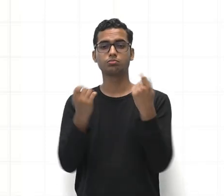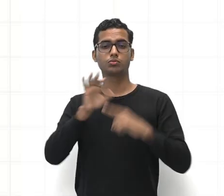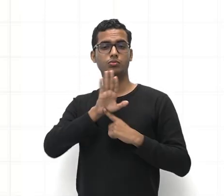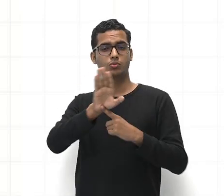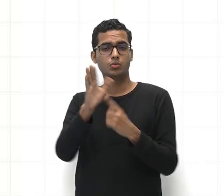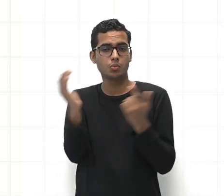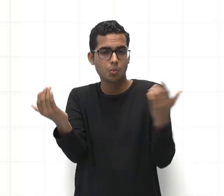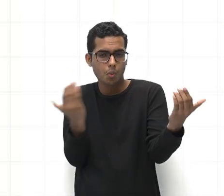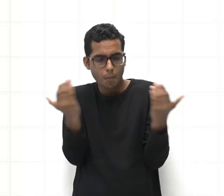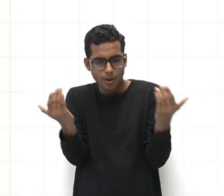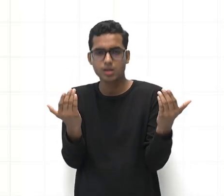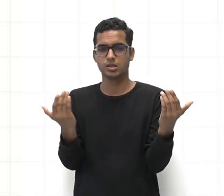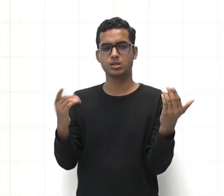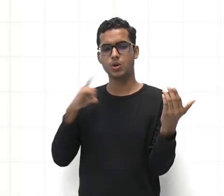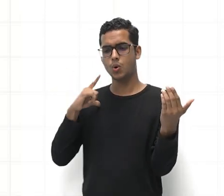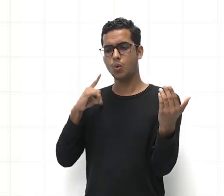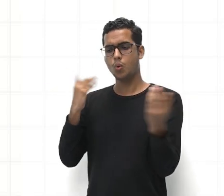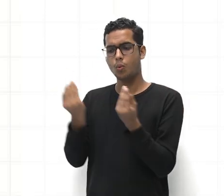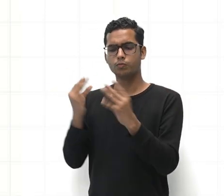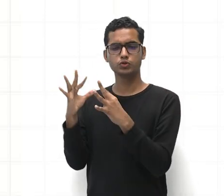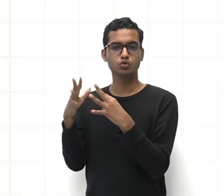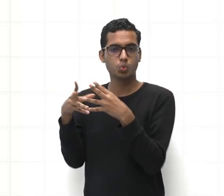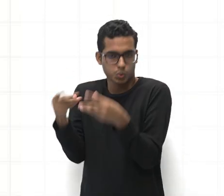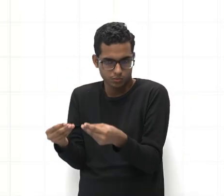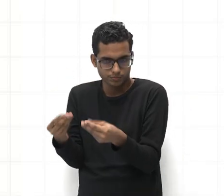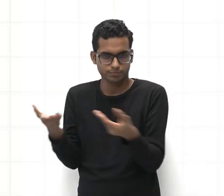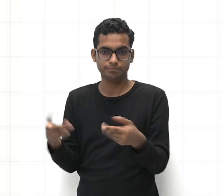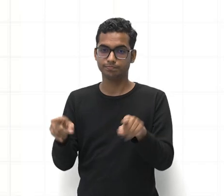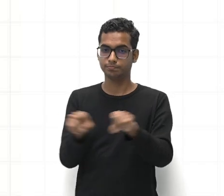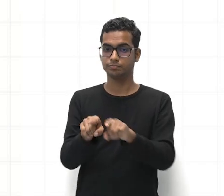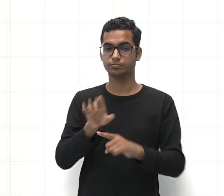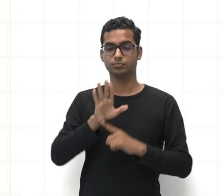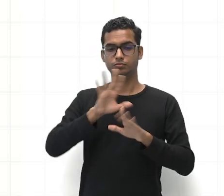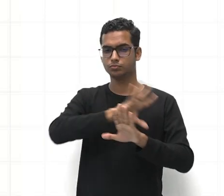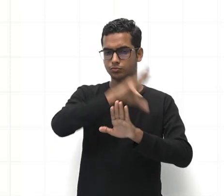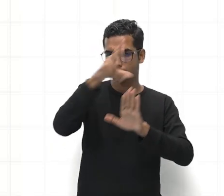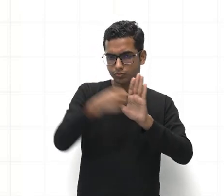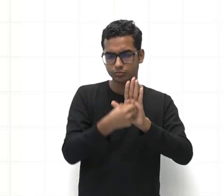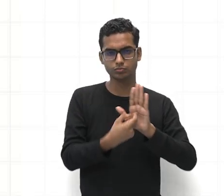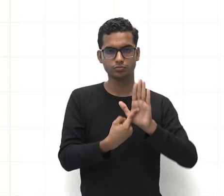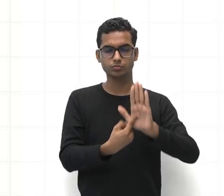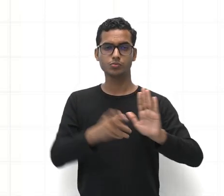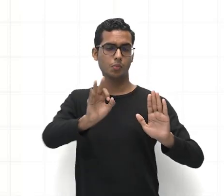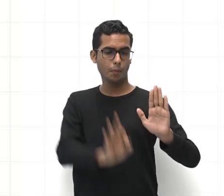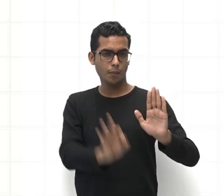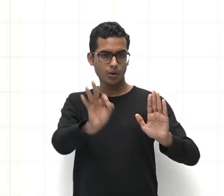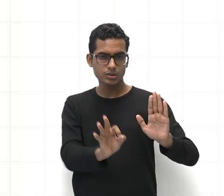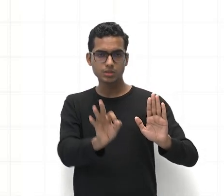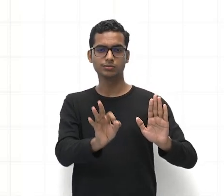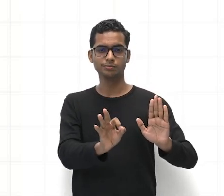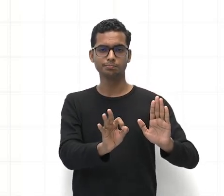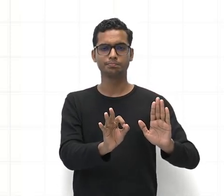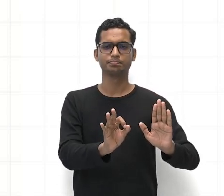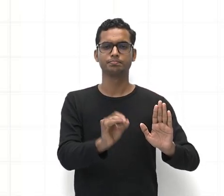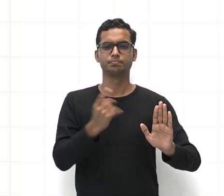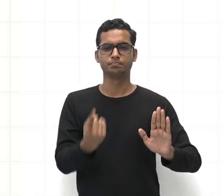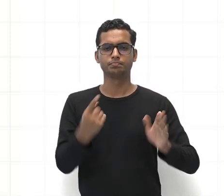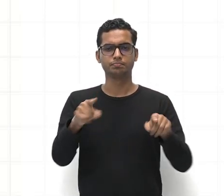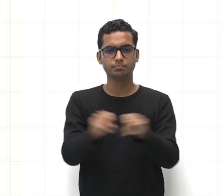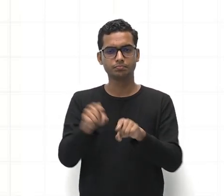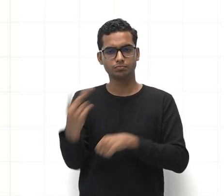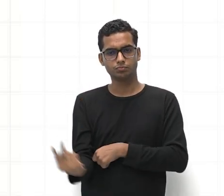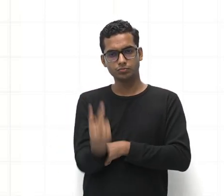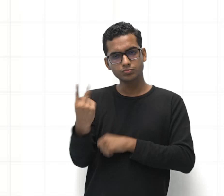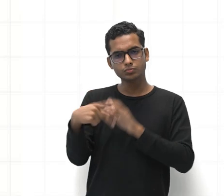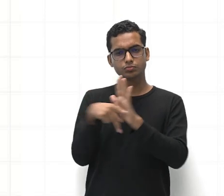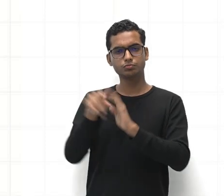uma parte com um todo. O símbolo porcento é usado para designar a porcentagem. Um valor em